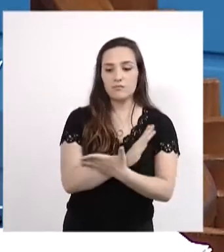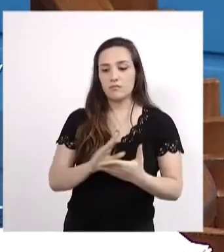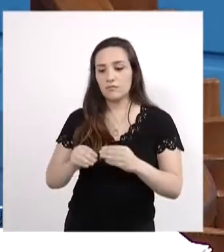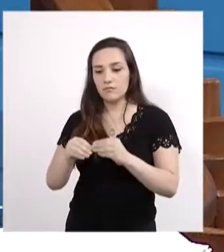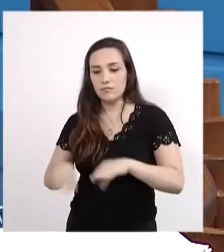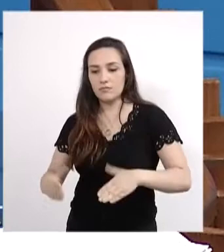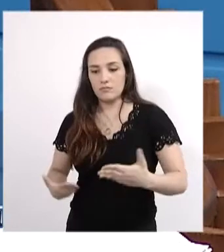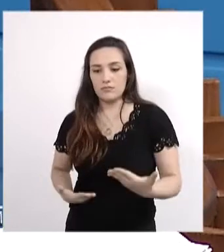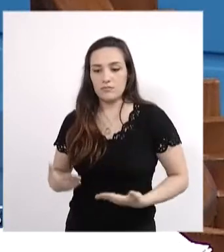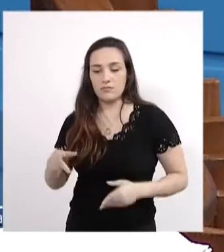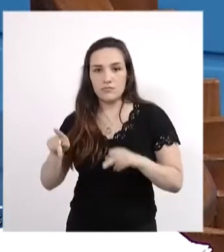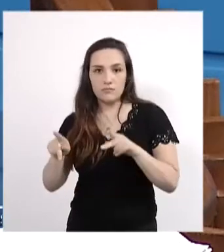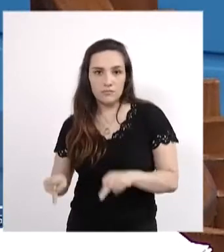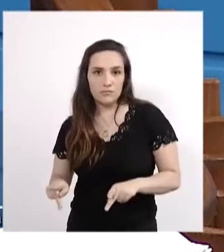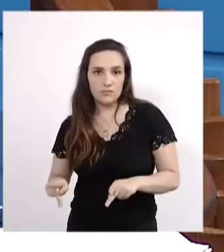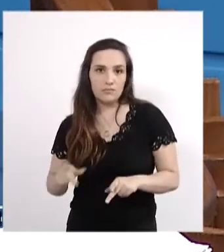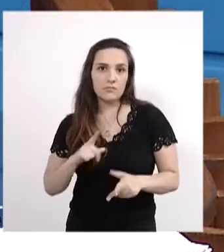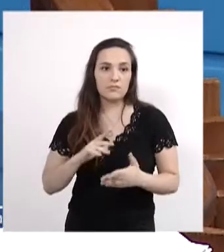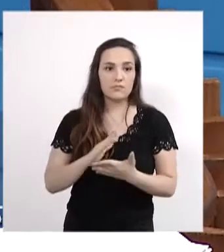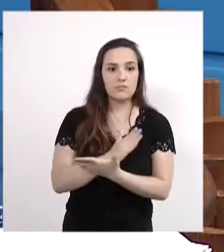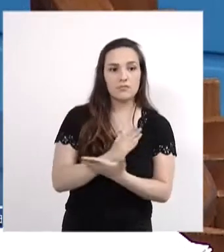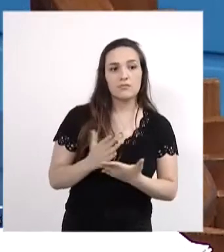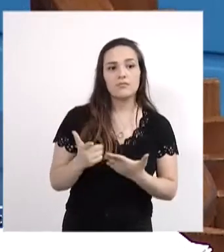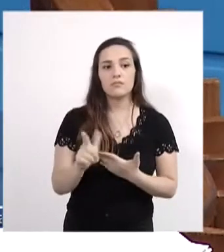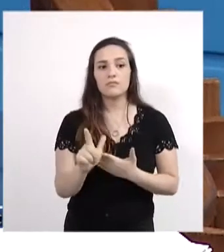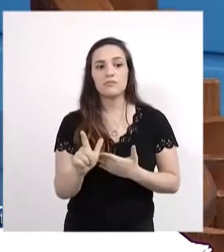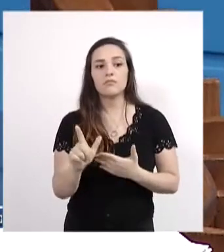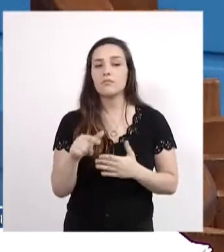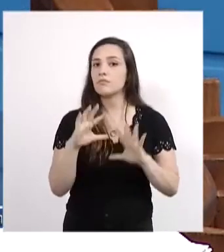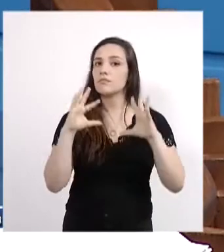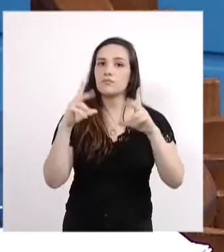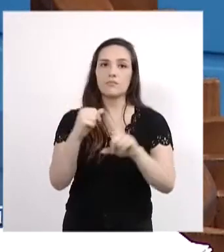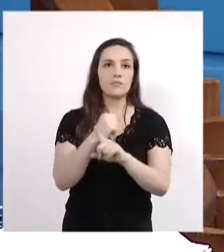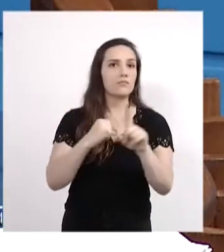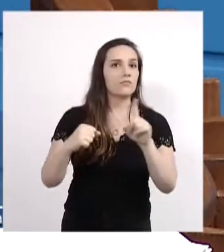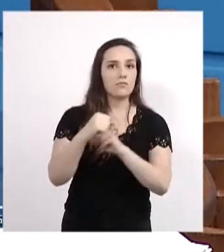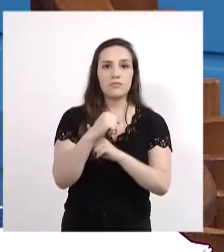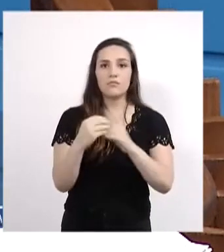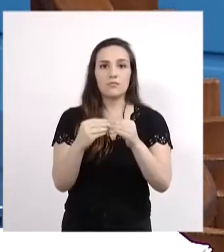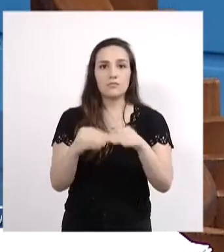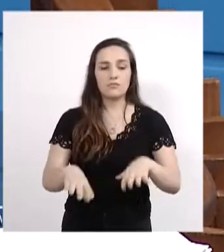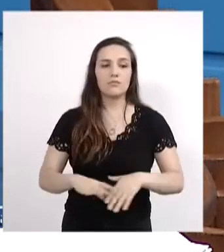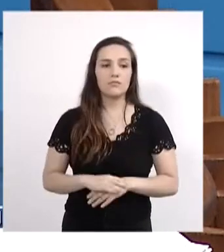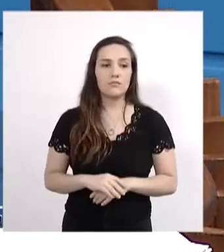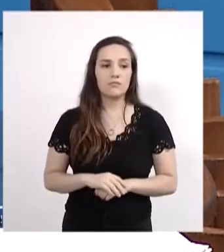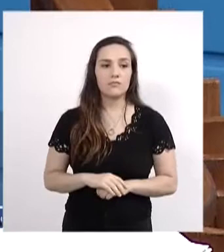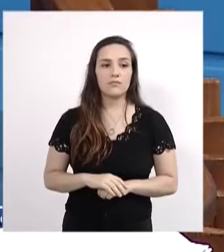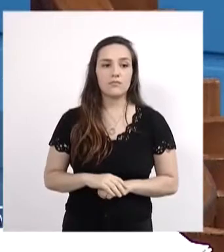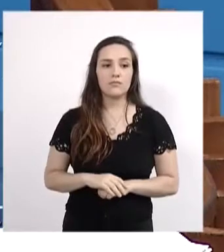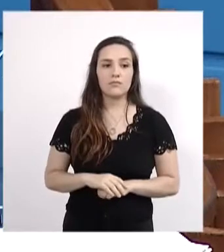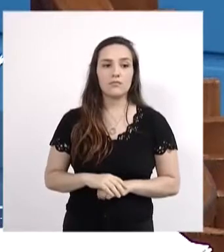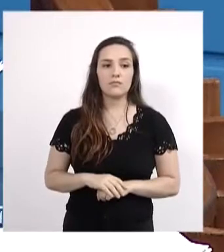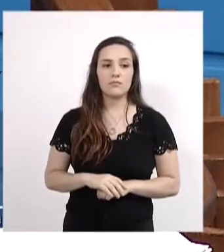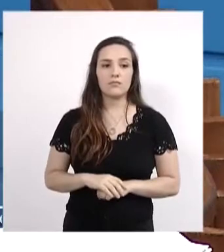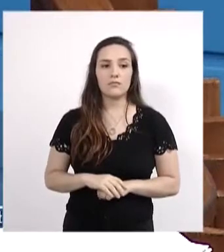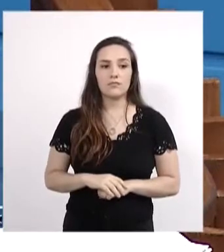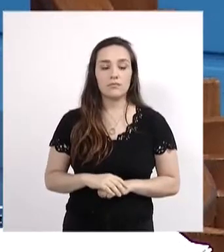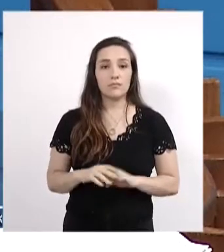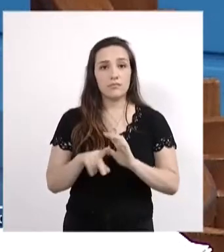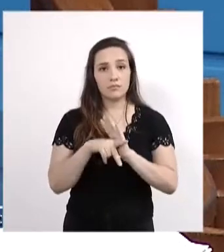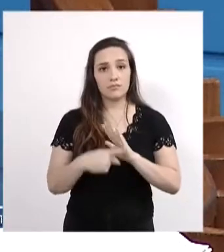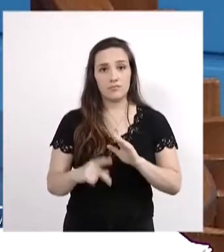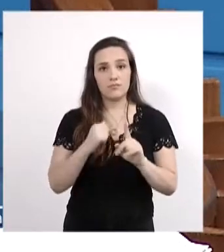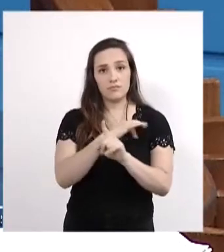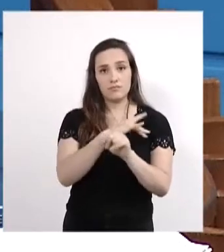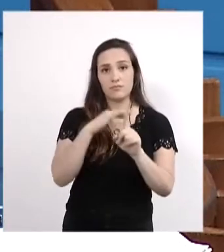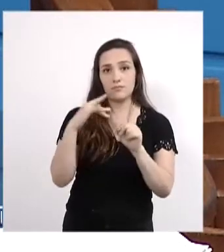e outras a sociedade de um modo geral, que tem a ver com o nosso meio